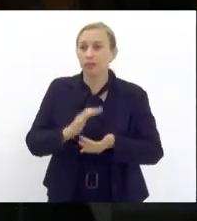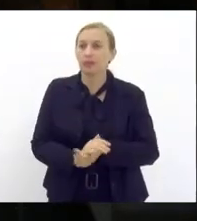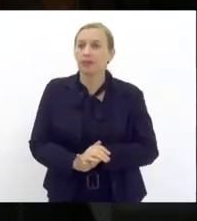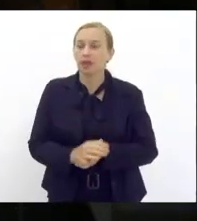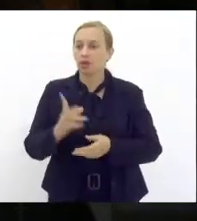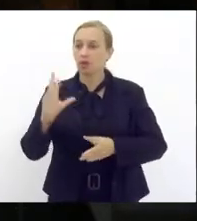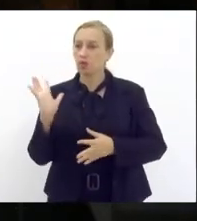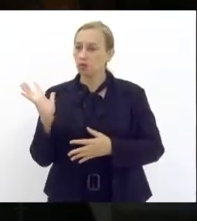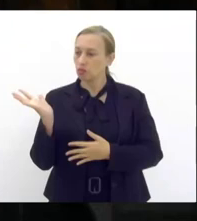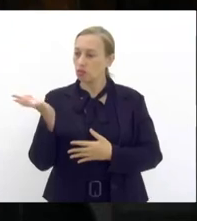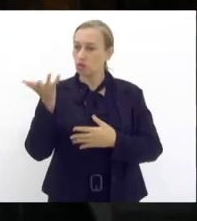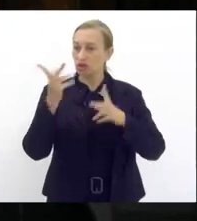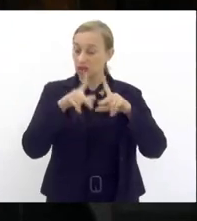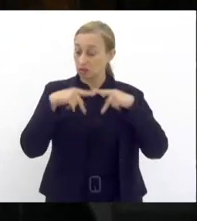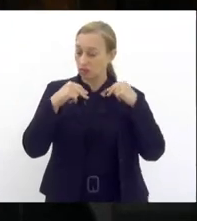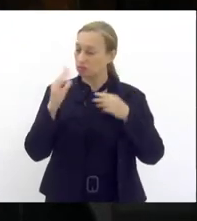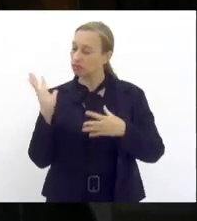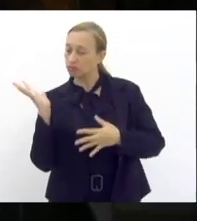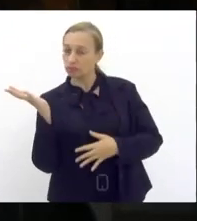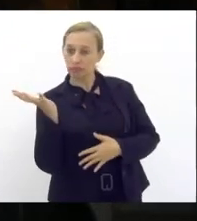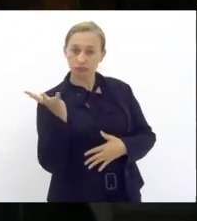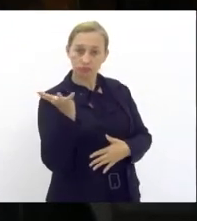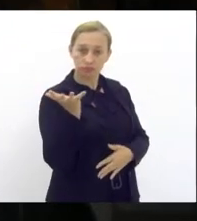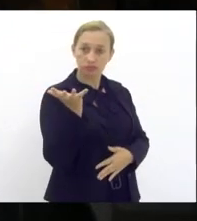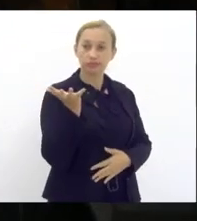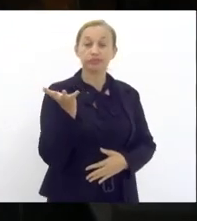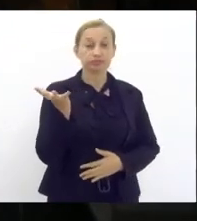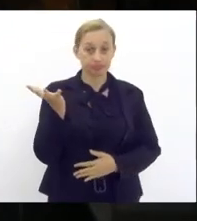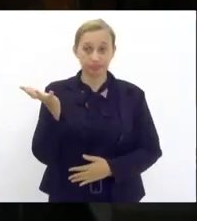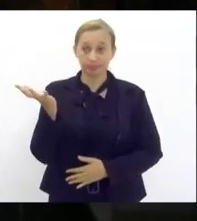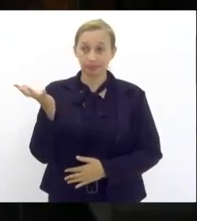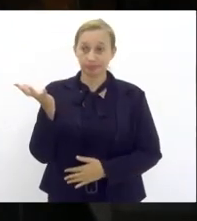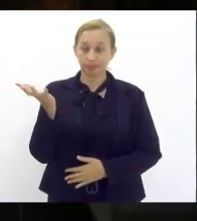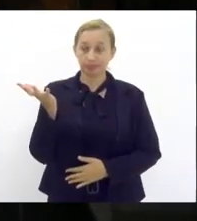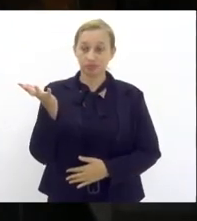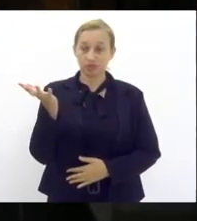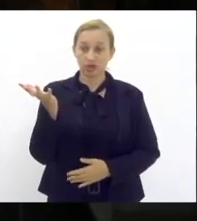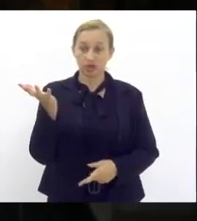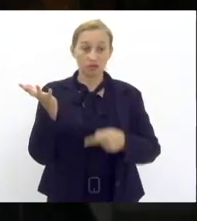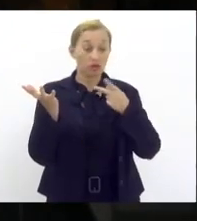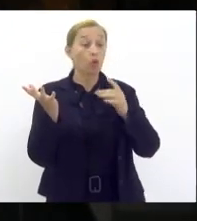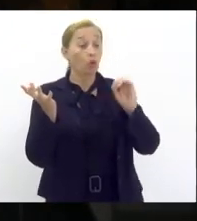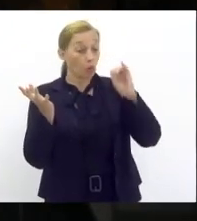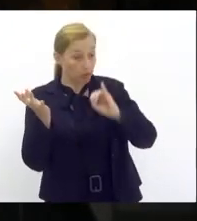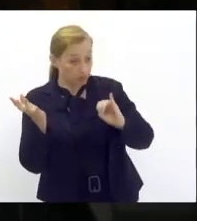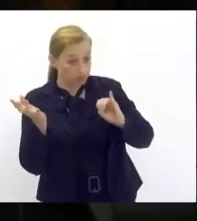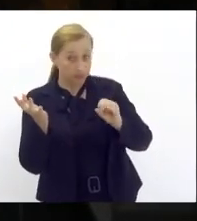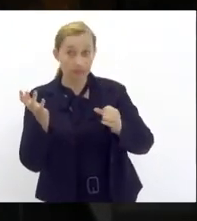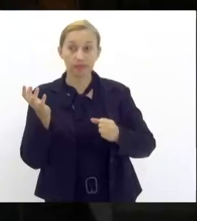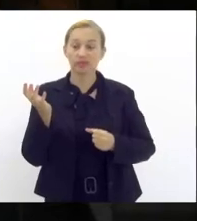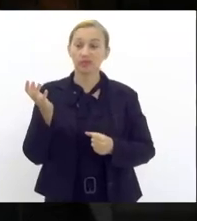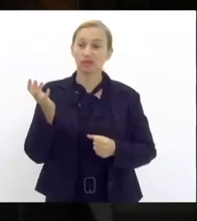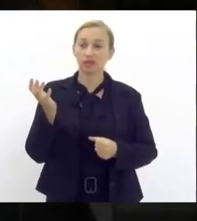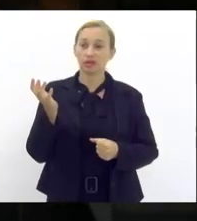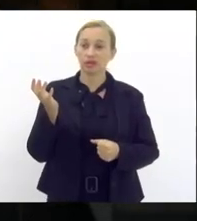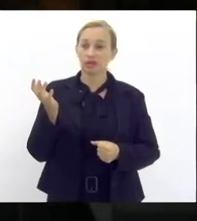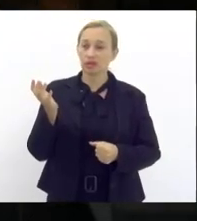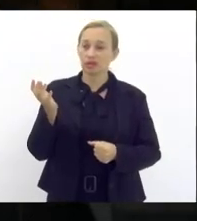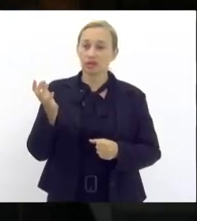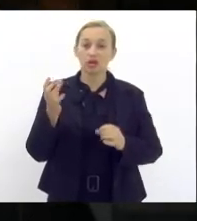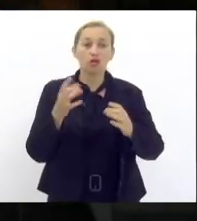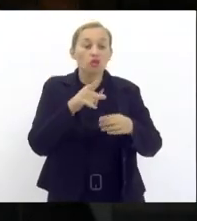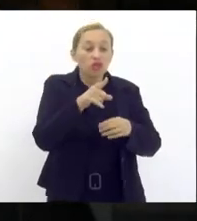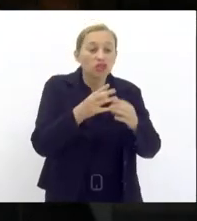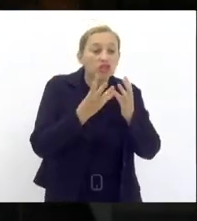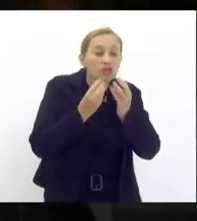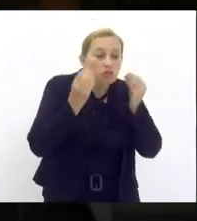garçom, seu Zé, está ali e recrimina, fala assim, oi, o cão catraz de barba, não entra aí não, que